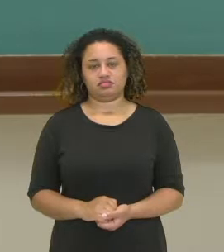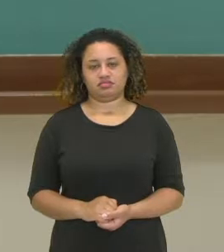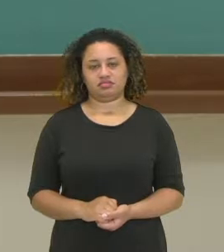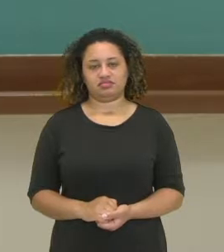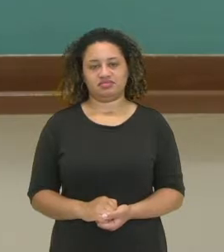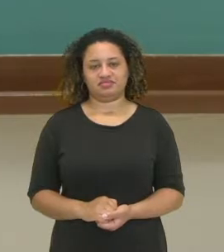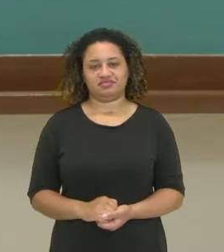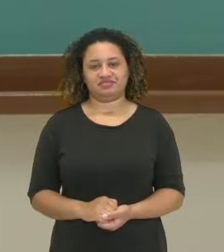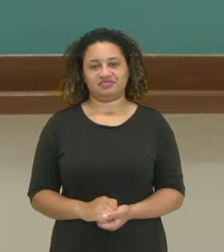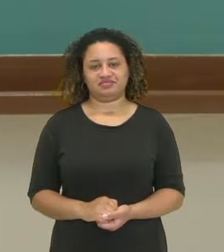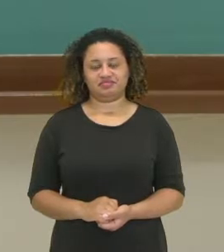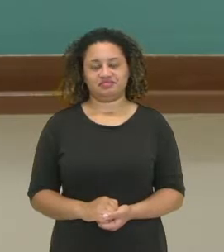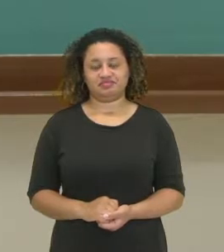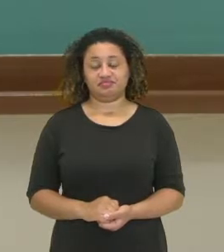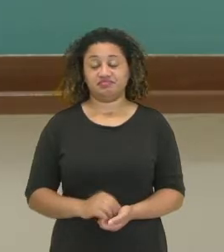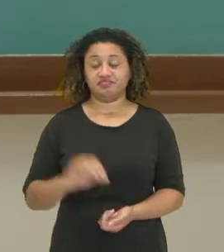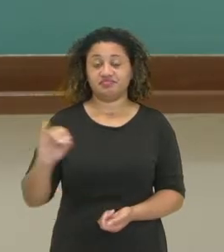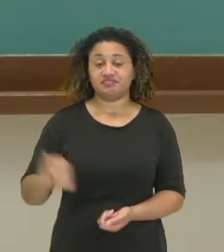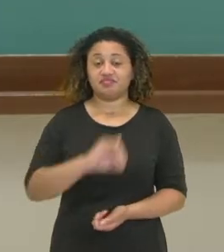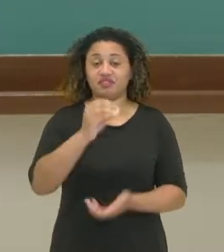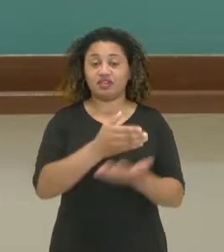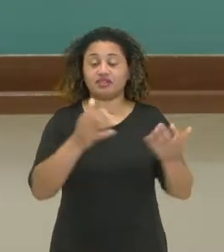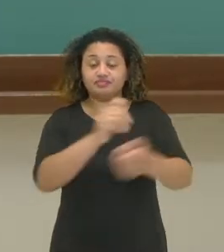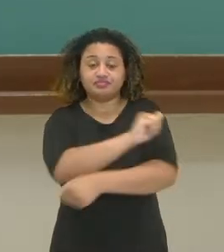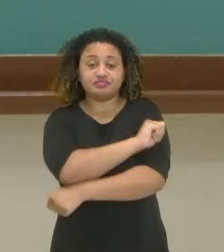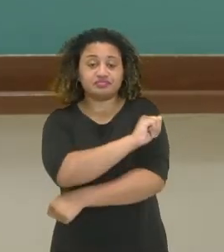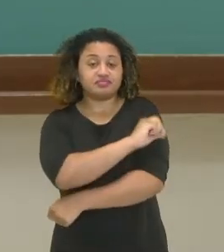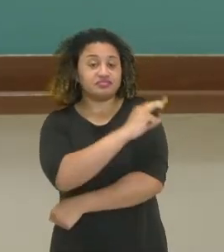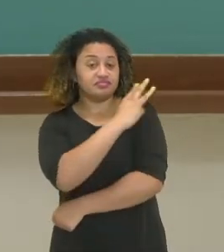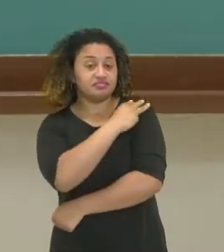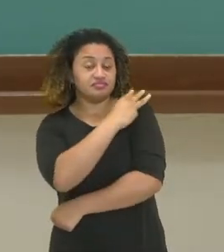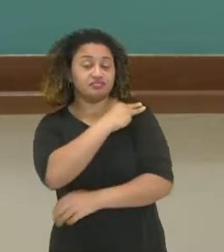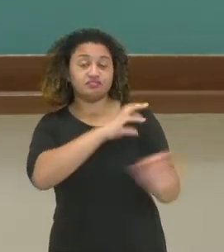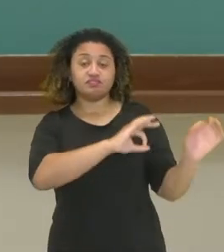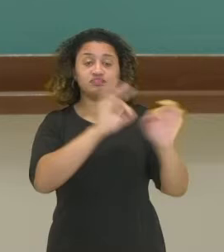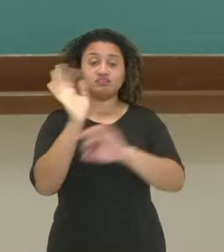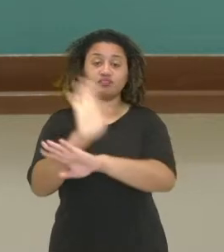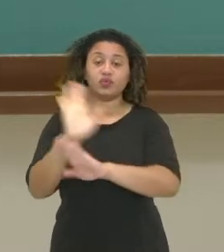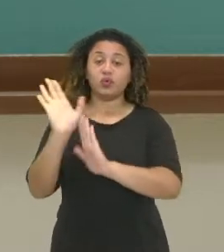Olá, estudantes da terceira série! Nesse vídeo vamos falar sobre poesia.